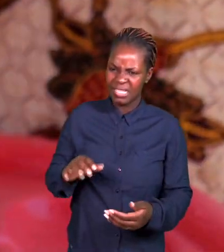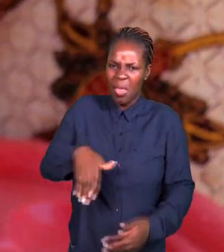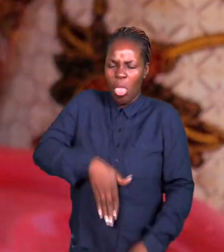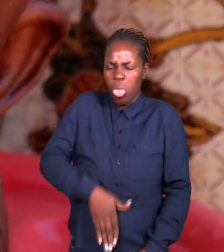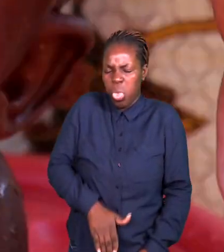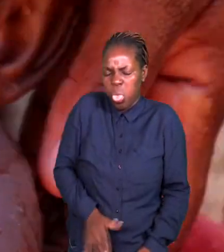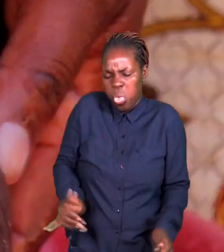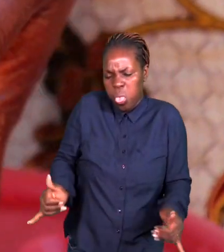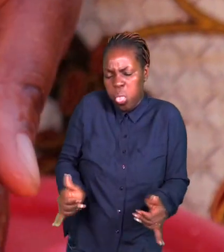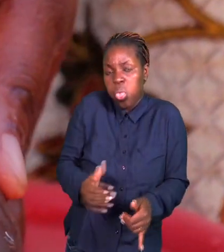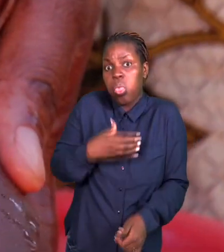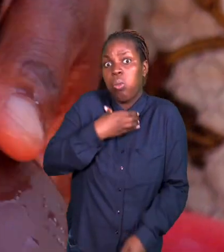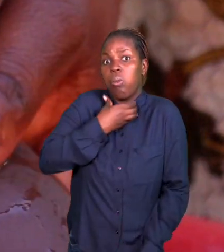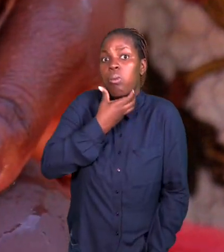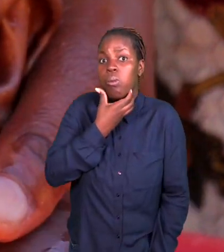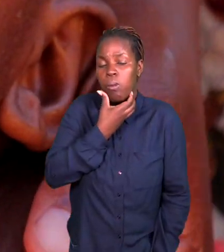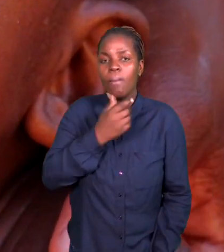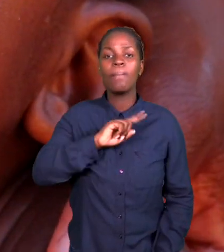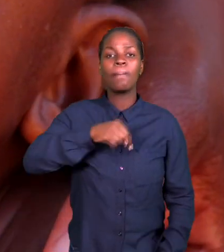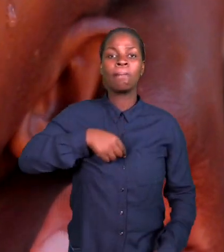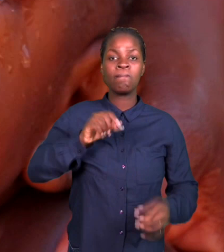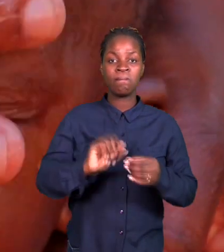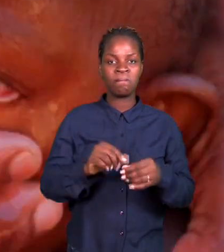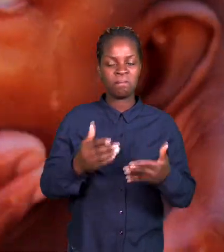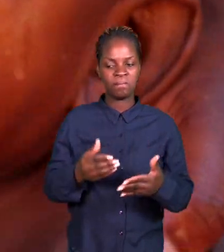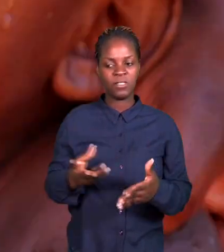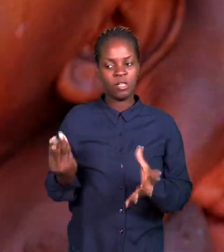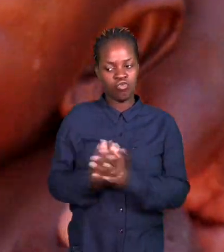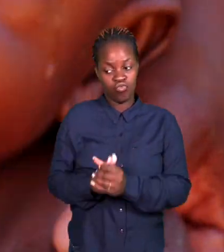nós fizemos segmento para acompanhar aquela criança até